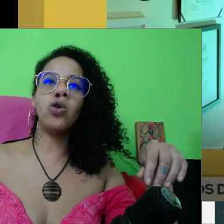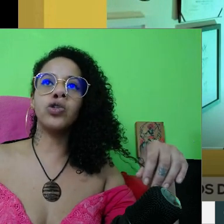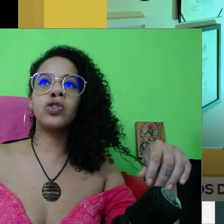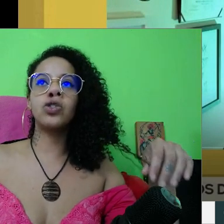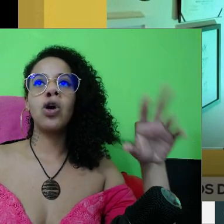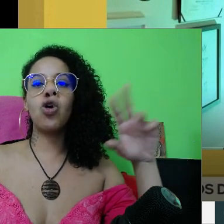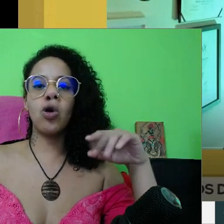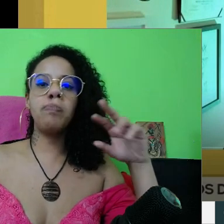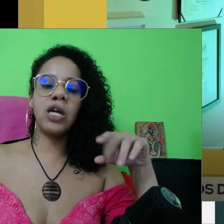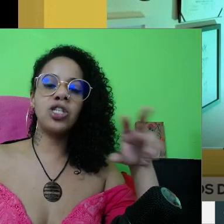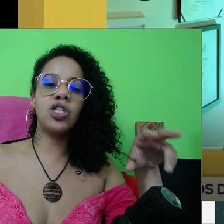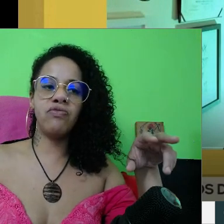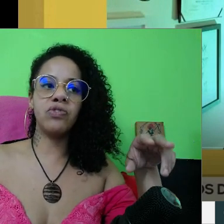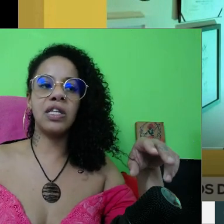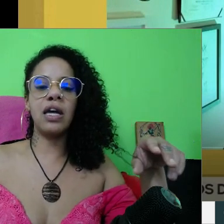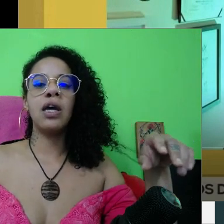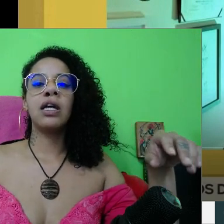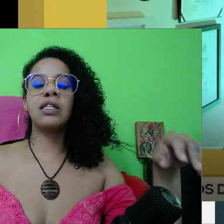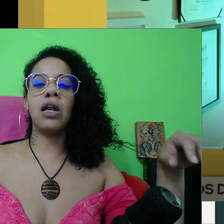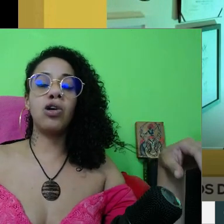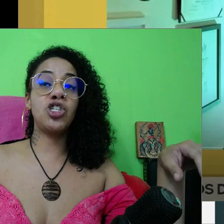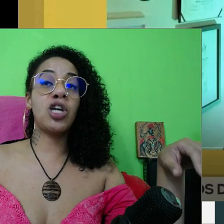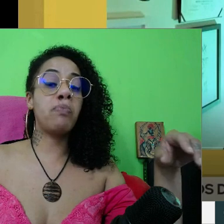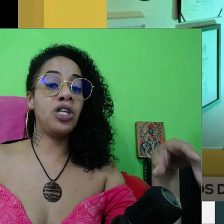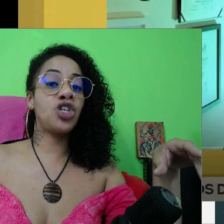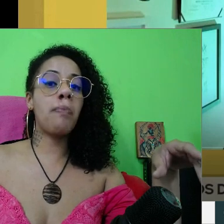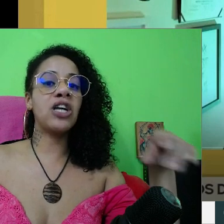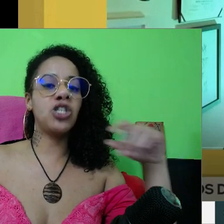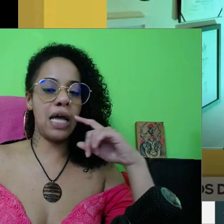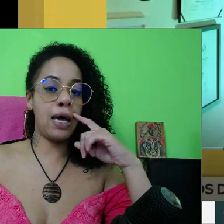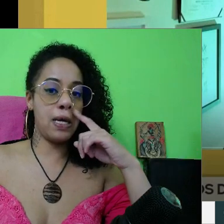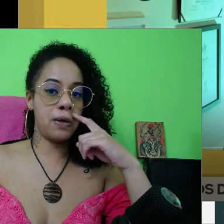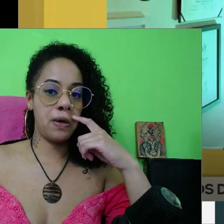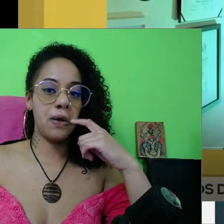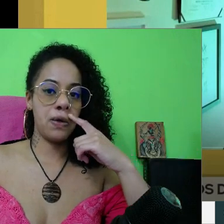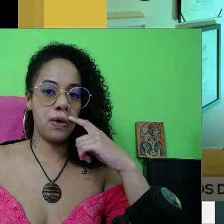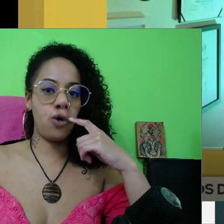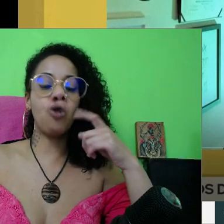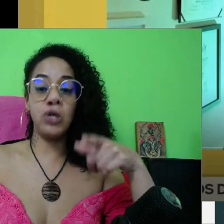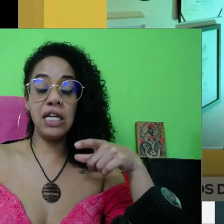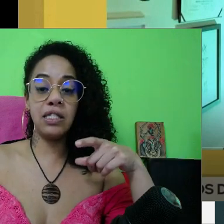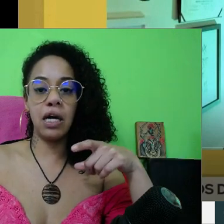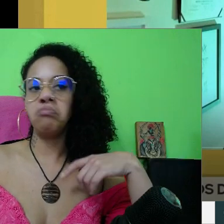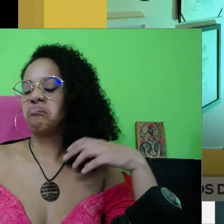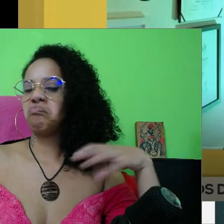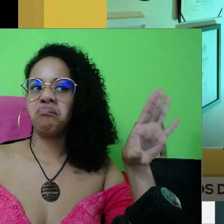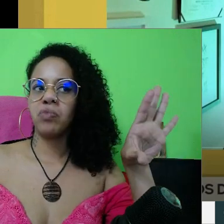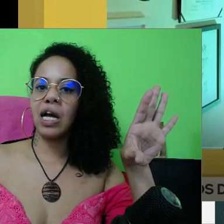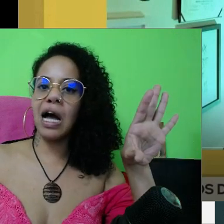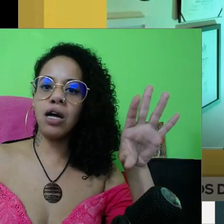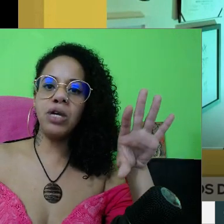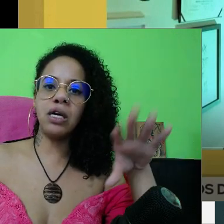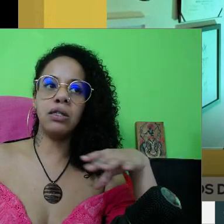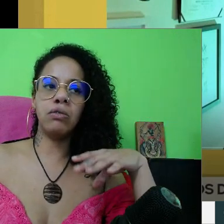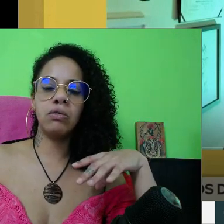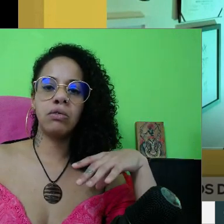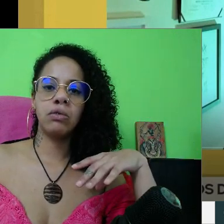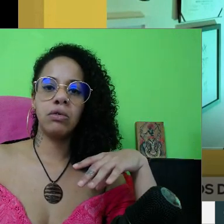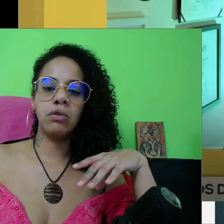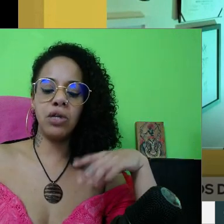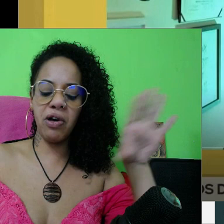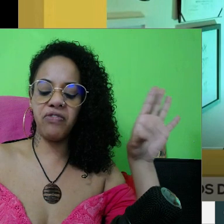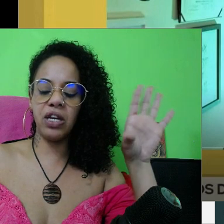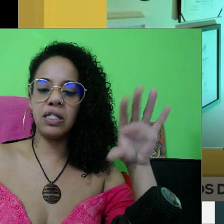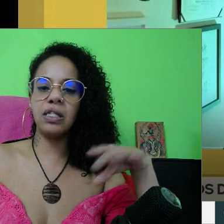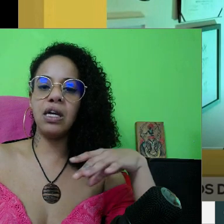os corporativos né Da Lógica política partidária comunista cada um meando